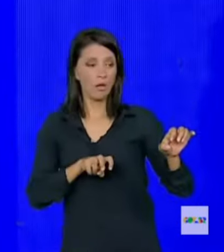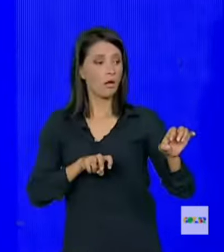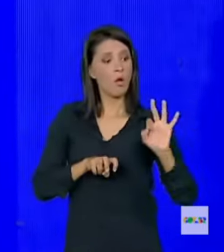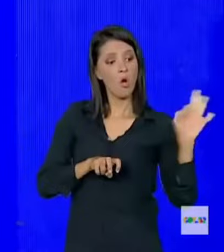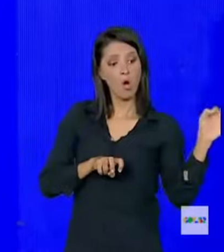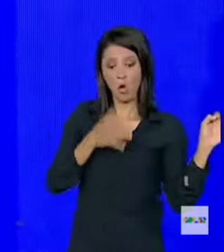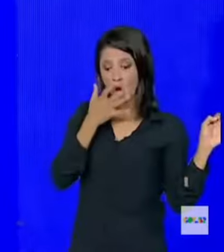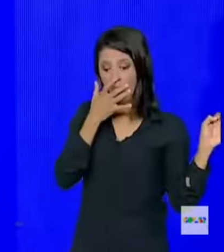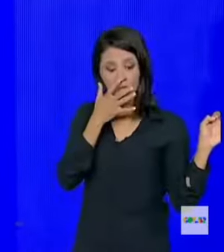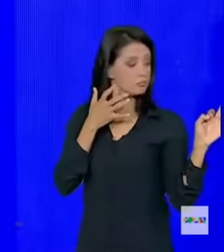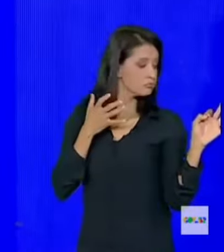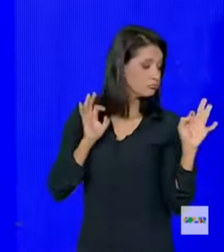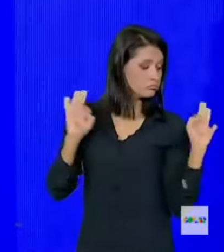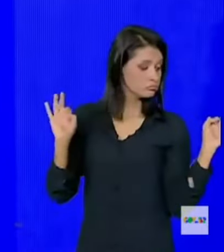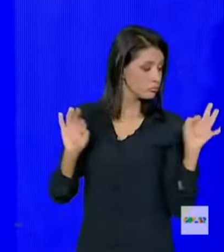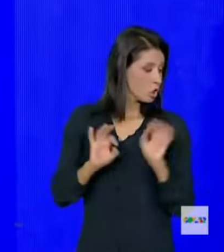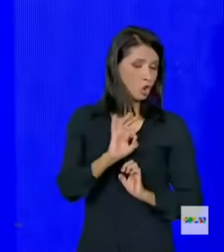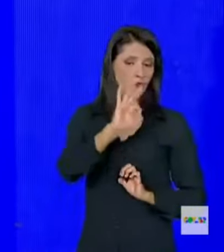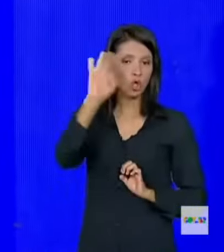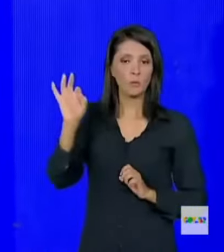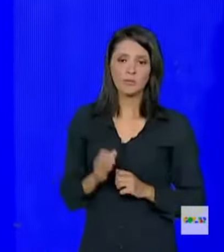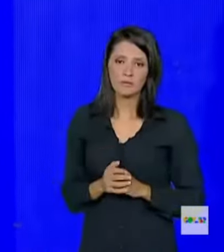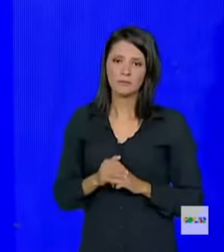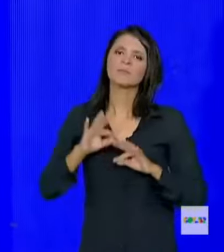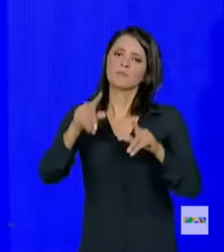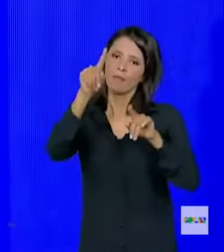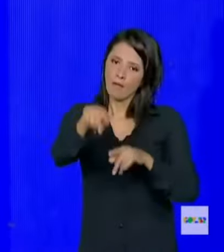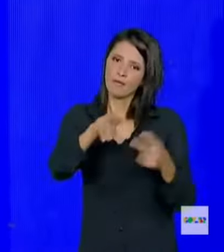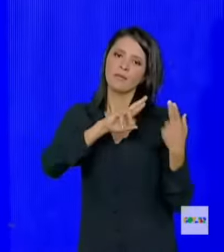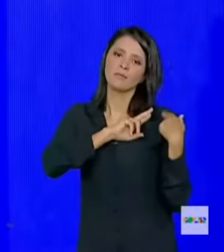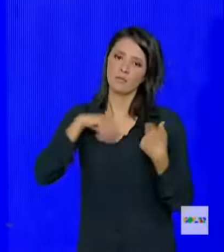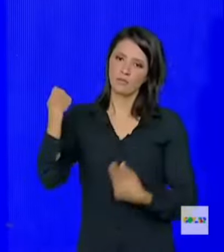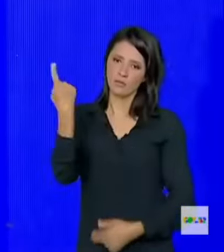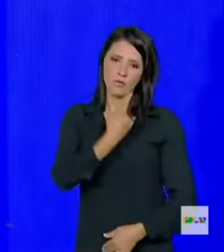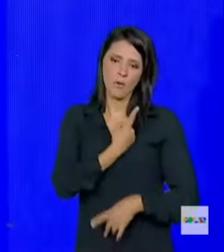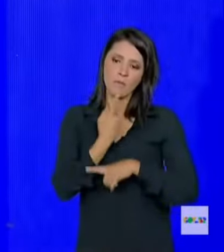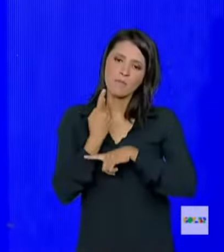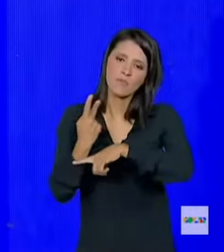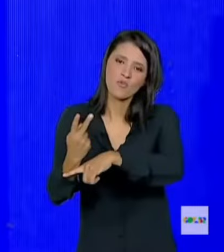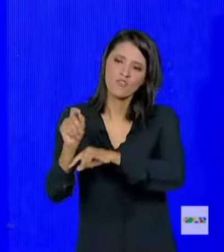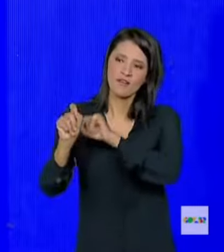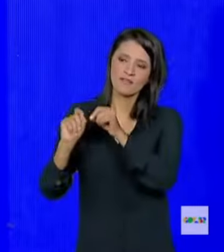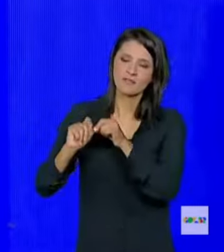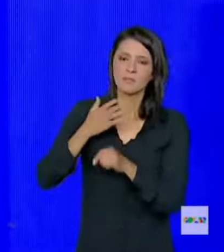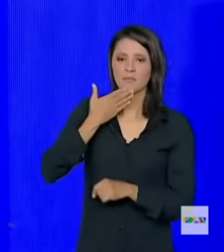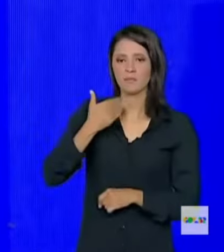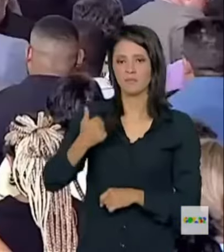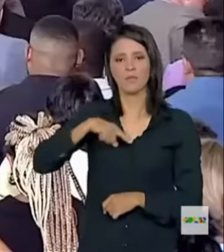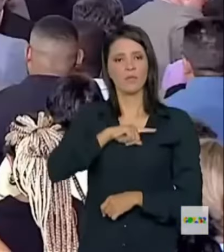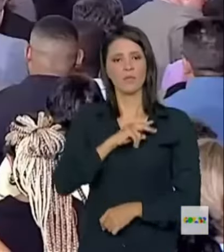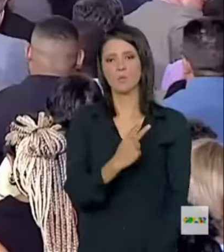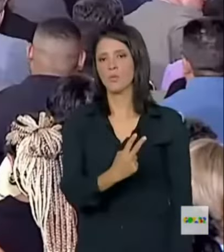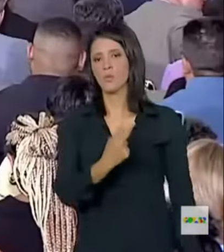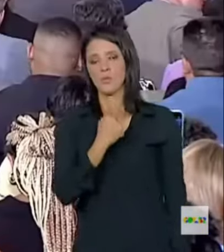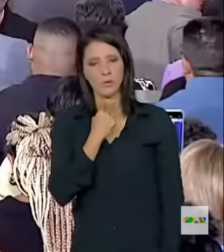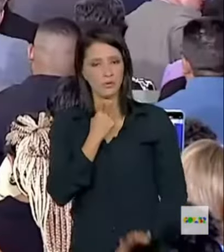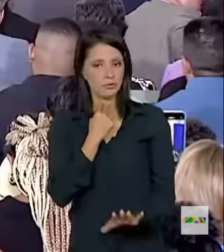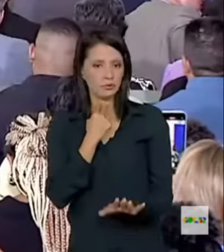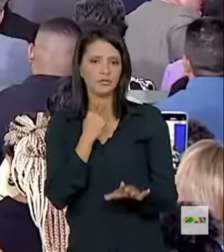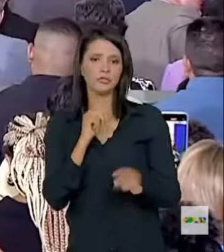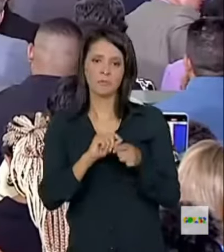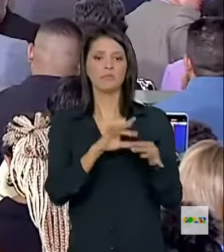vocês. Então, tudo isso agora passa a ser da nossa responsabilidade de procurar fazer. A gente não pode fazer, mas a gente